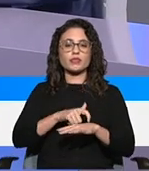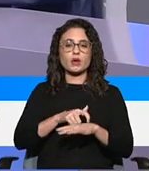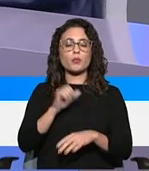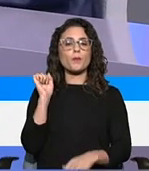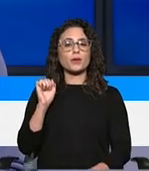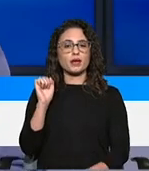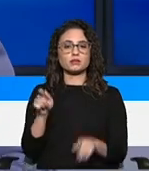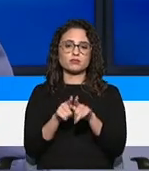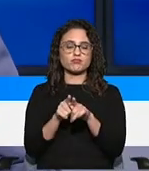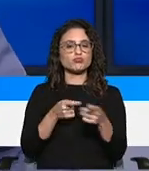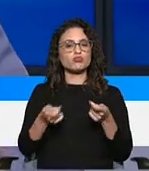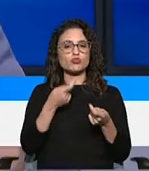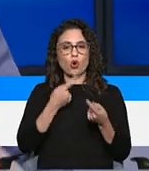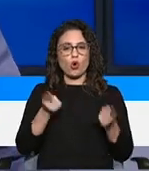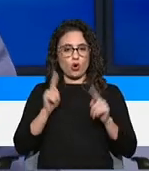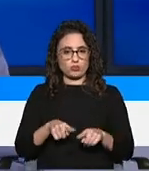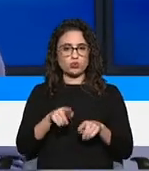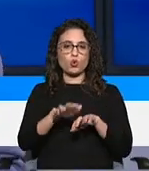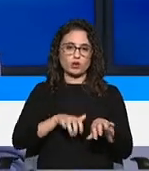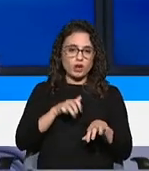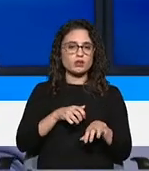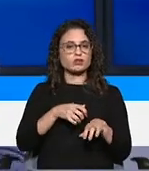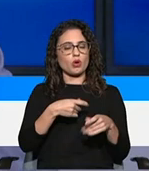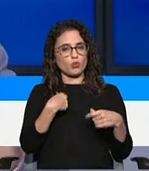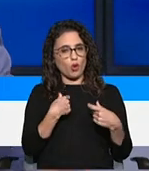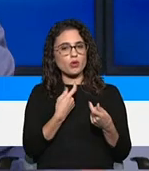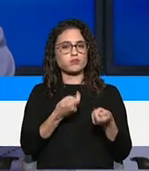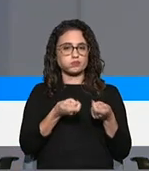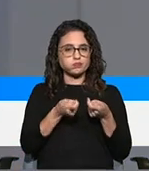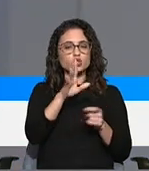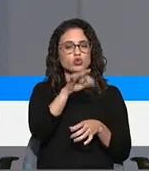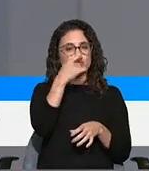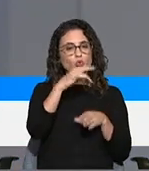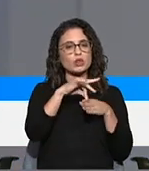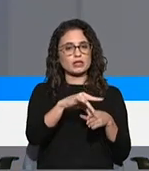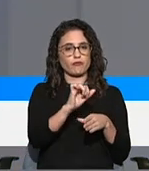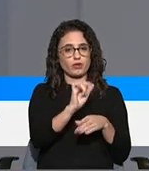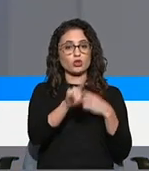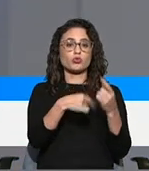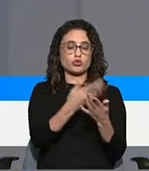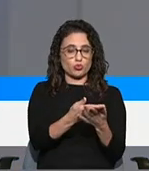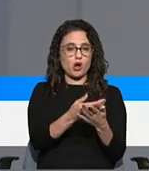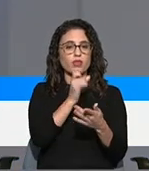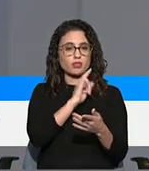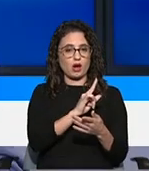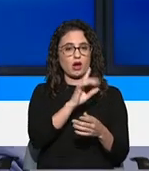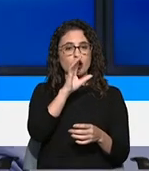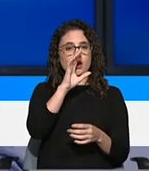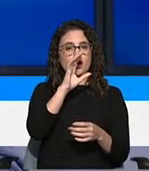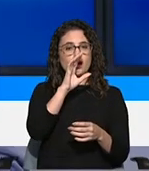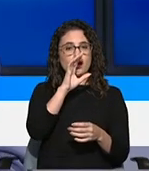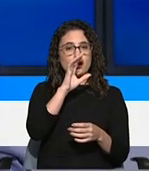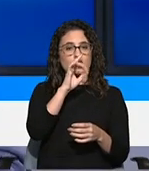reorganizar organizar o seu congresso elegir o seu o seu Líder que depois será será candidato legitimado pelos pelos pelos